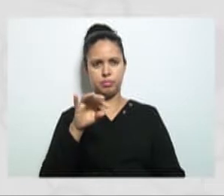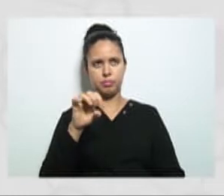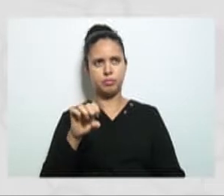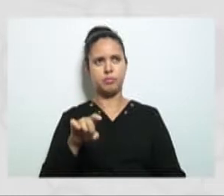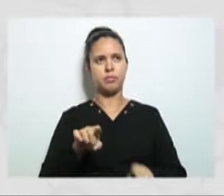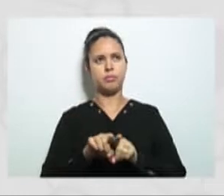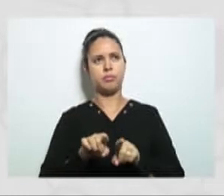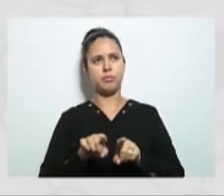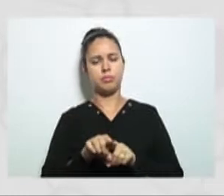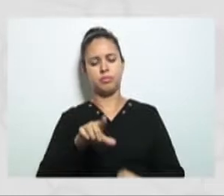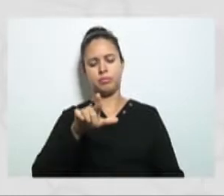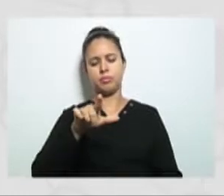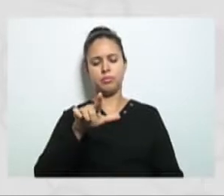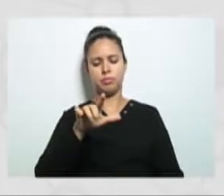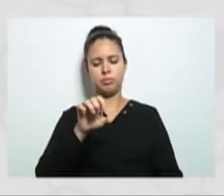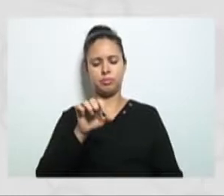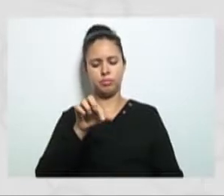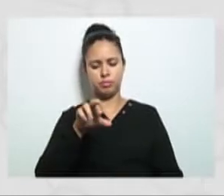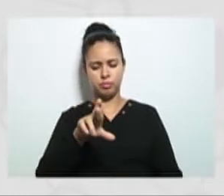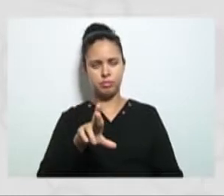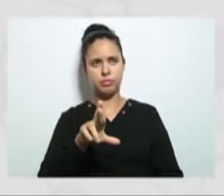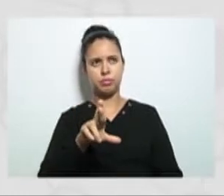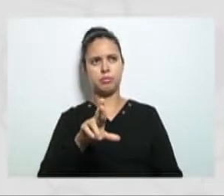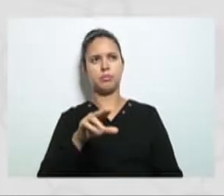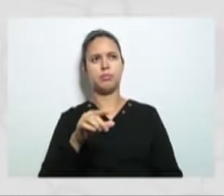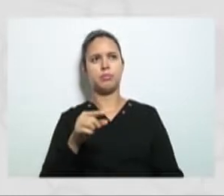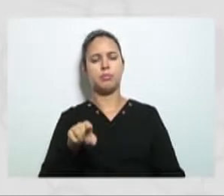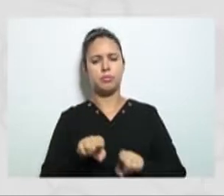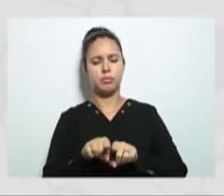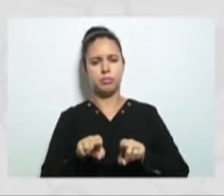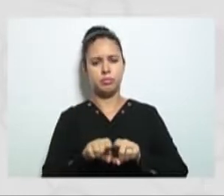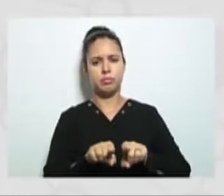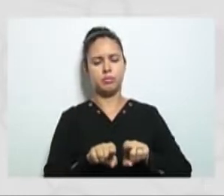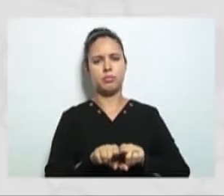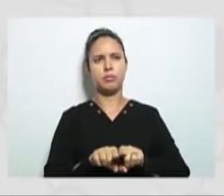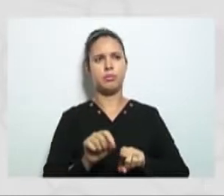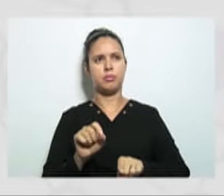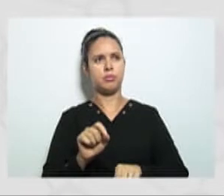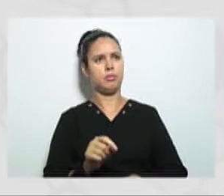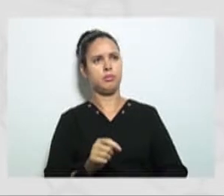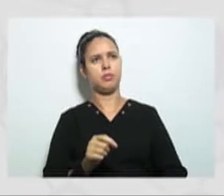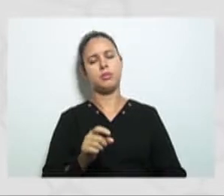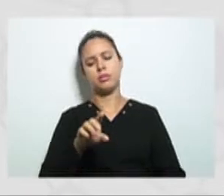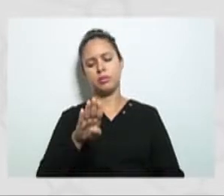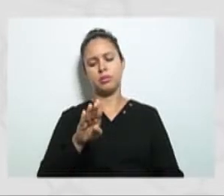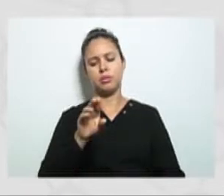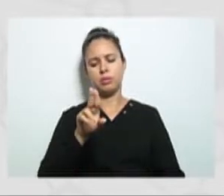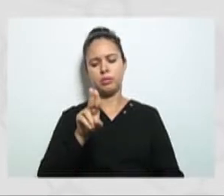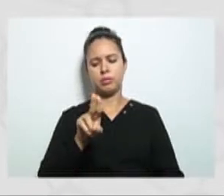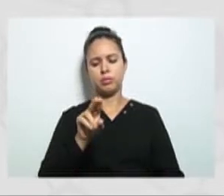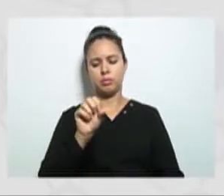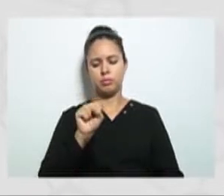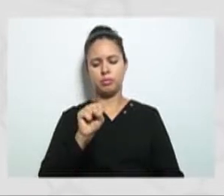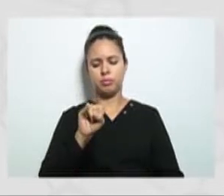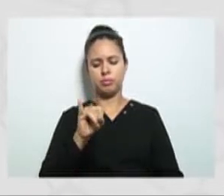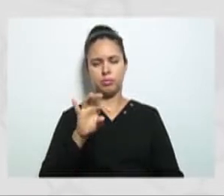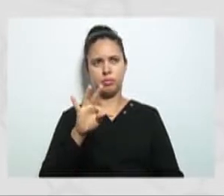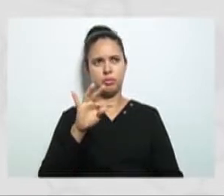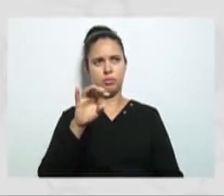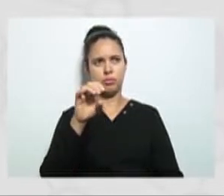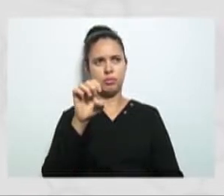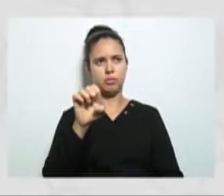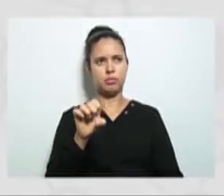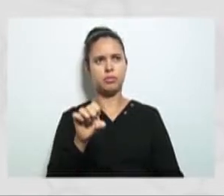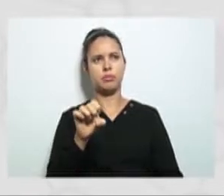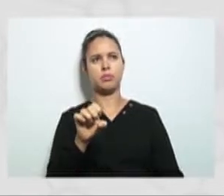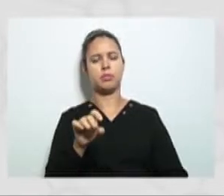esforço repetitivo, bursite, estresse, esse aqui não é só a cadeira, né, que vai evitar, infelizmente, mas ajuda, tá?